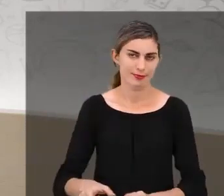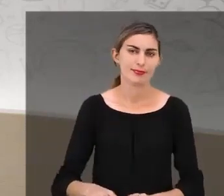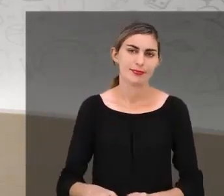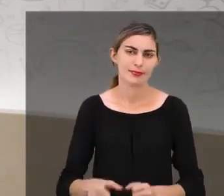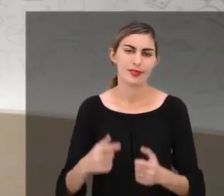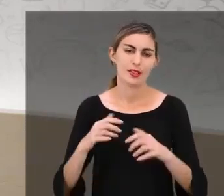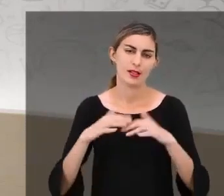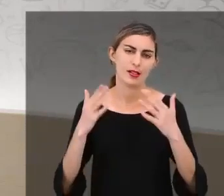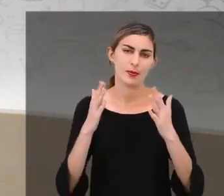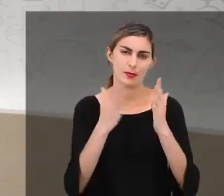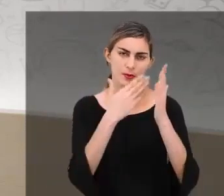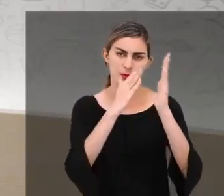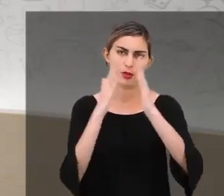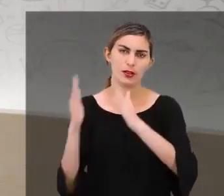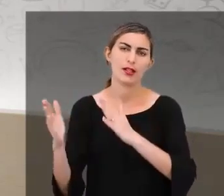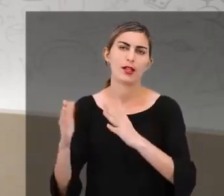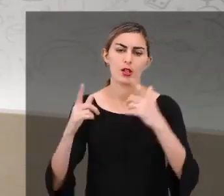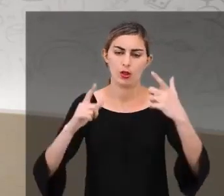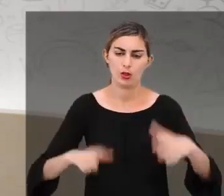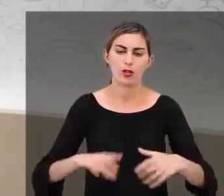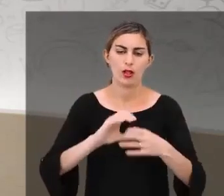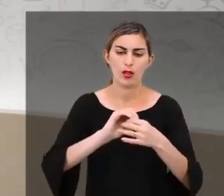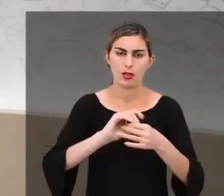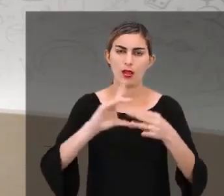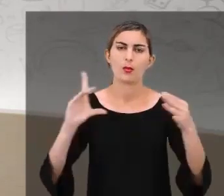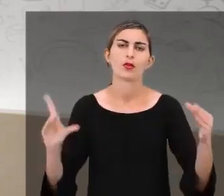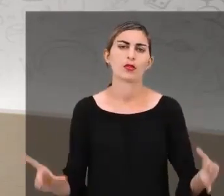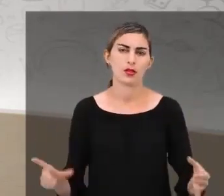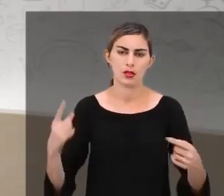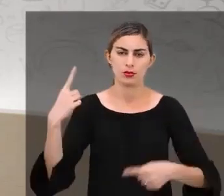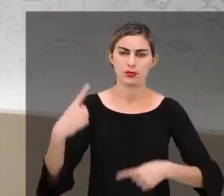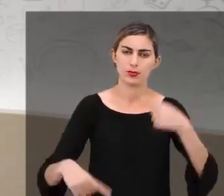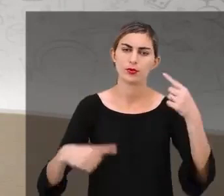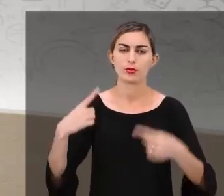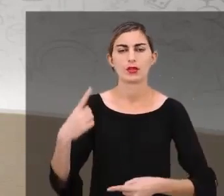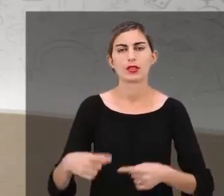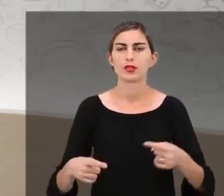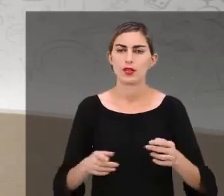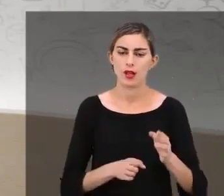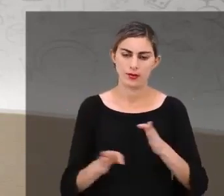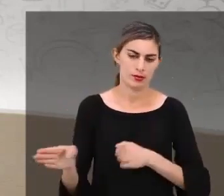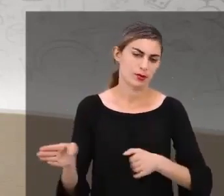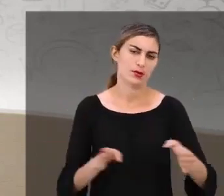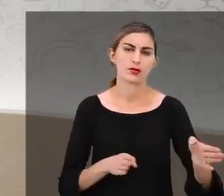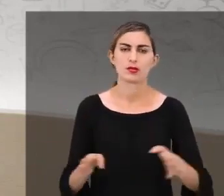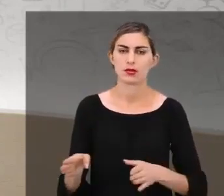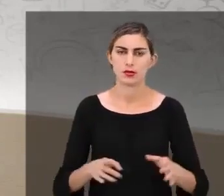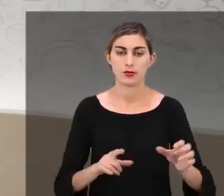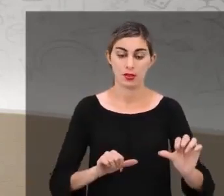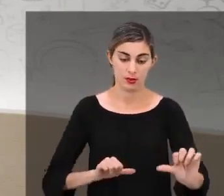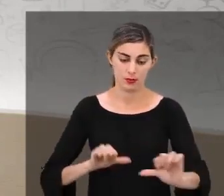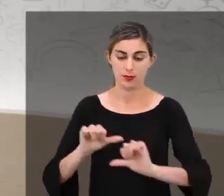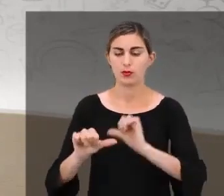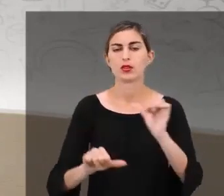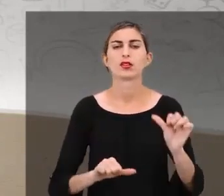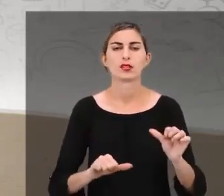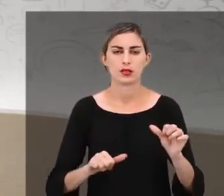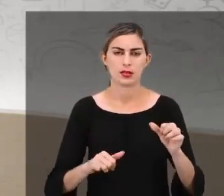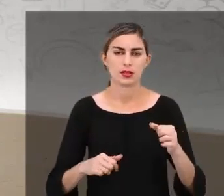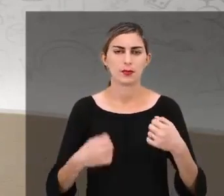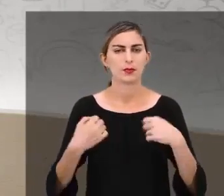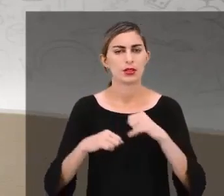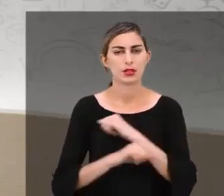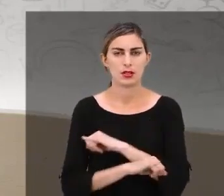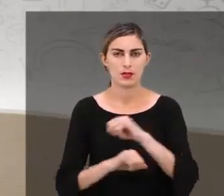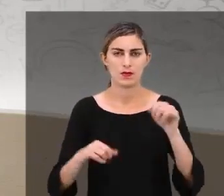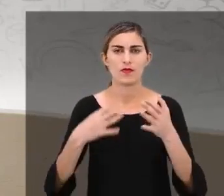espaço democrático, um espaço político, onde devemos levar a informação da forma mais acessível possível. Essa transformação ela deve